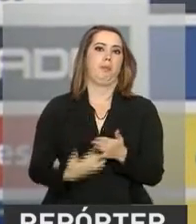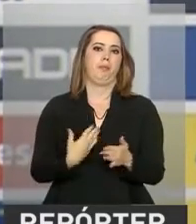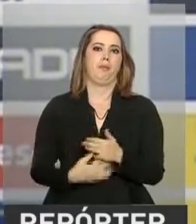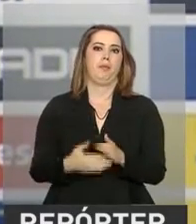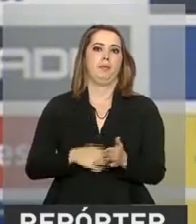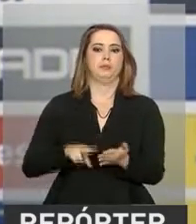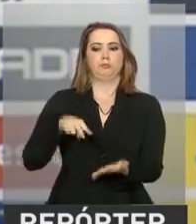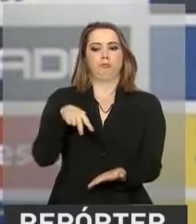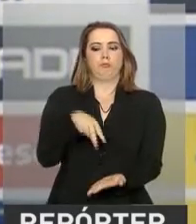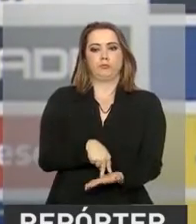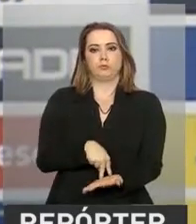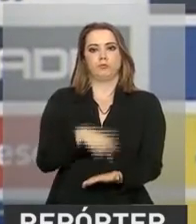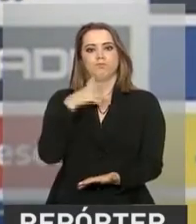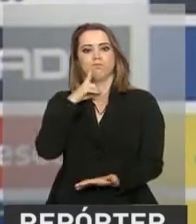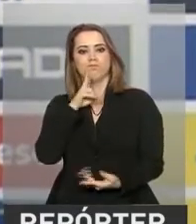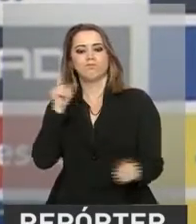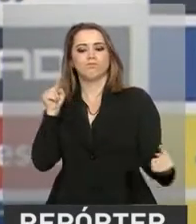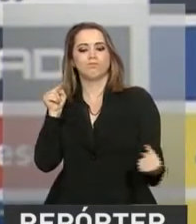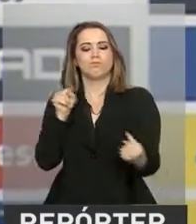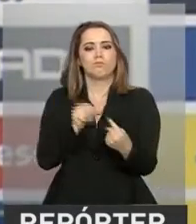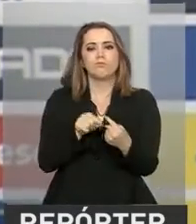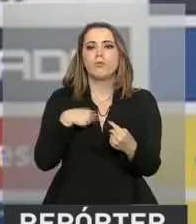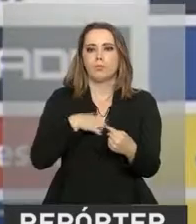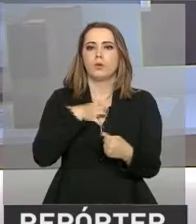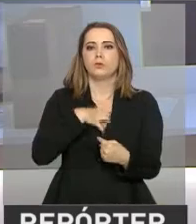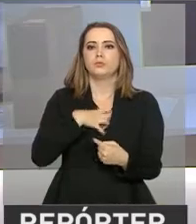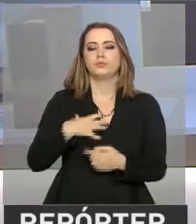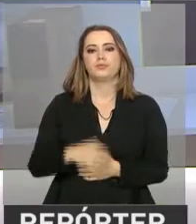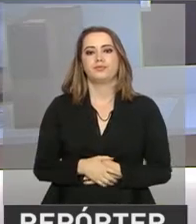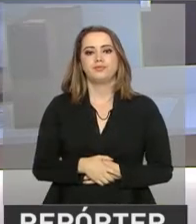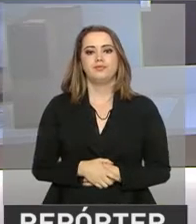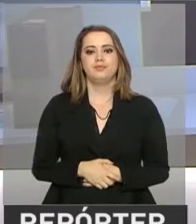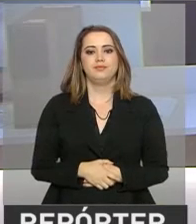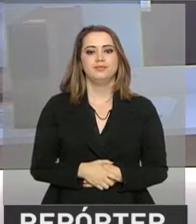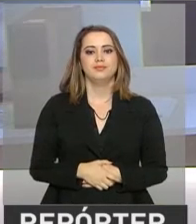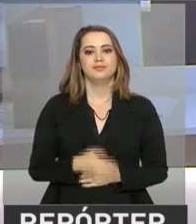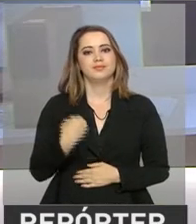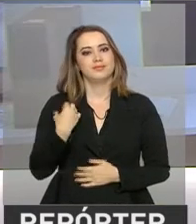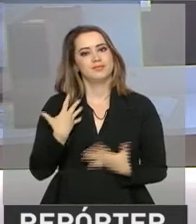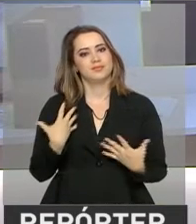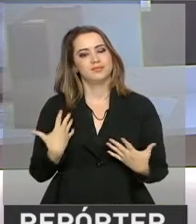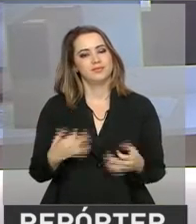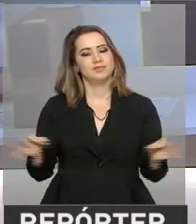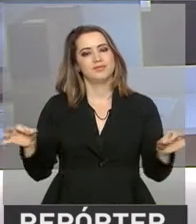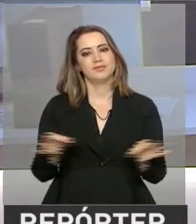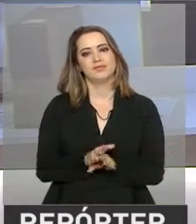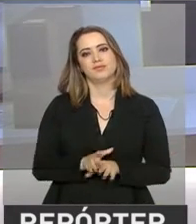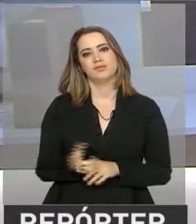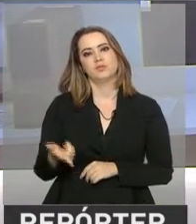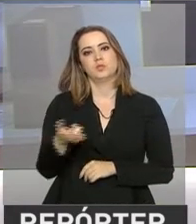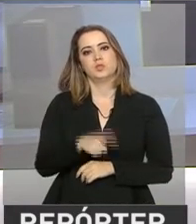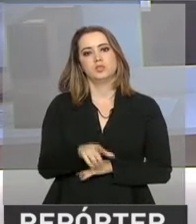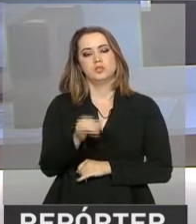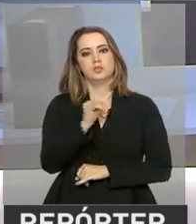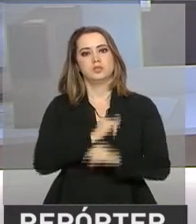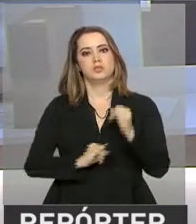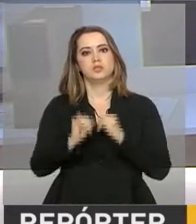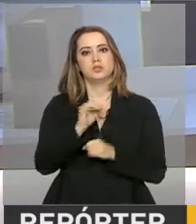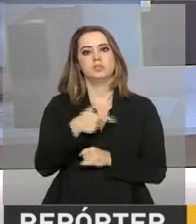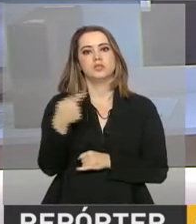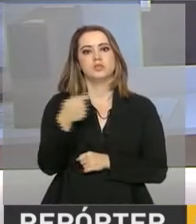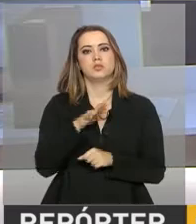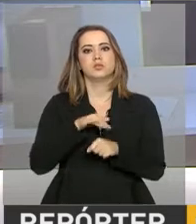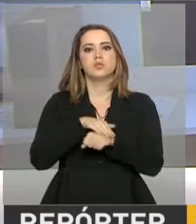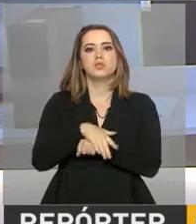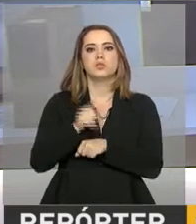tal do equilíbrio e o foco do que eu estava ali para fazer. E nós ficamos por aqui. Voltamos a qualquer momento com outras informações